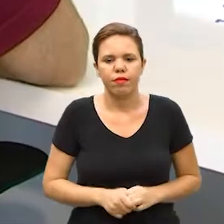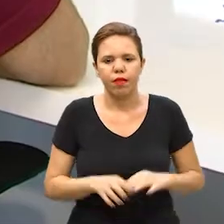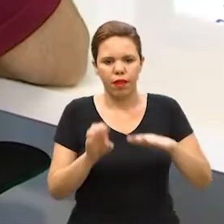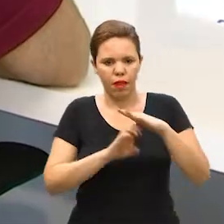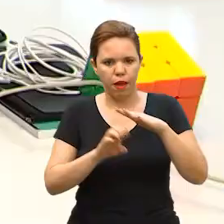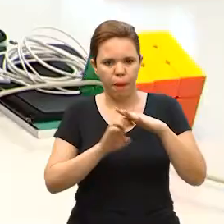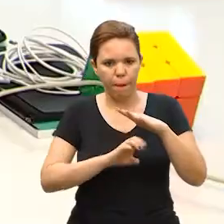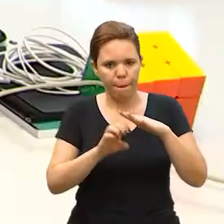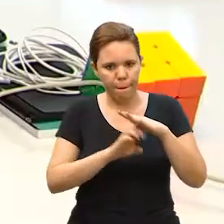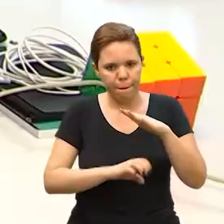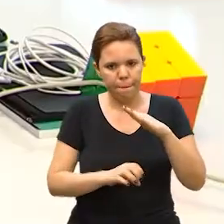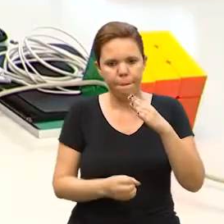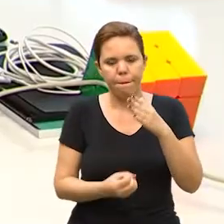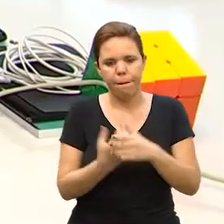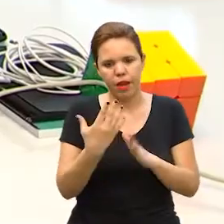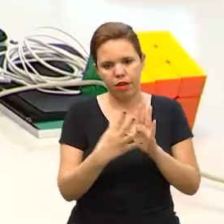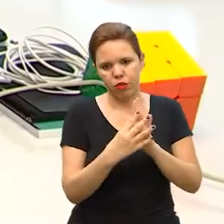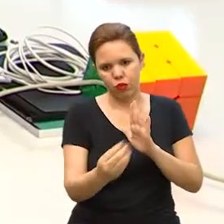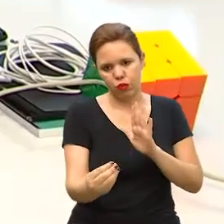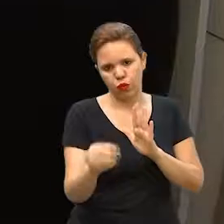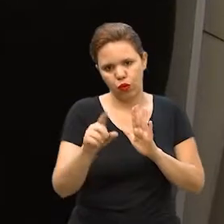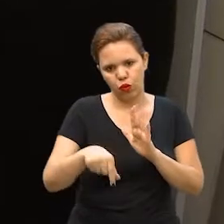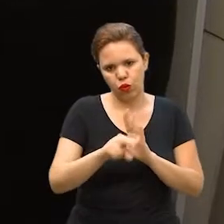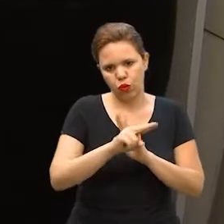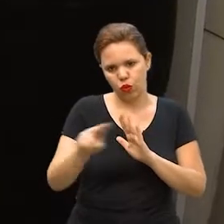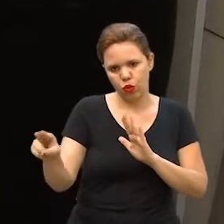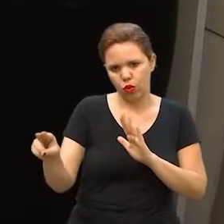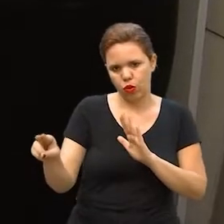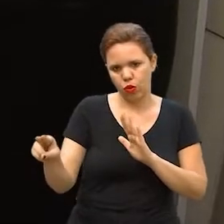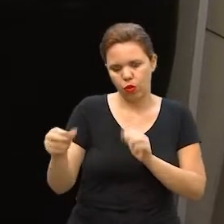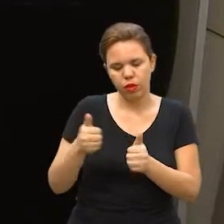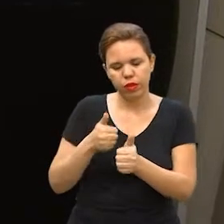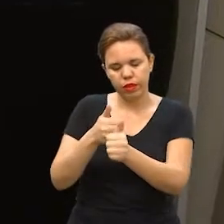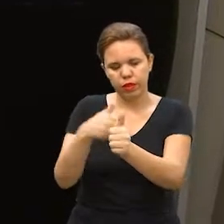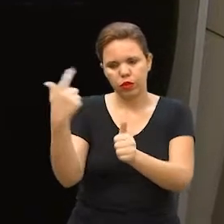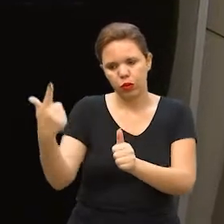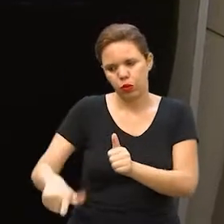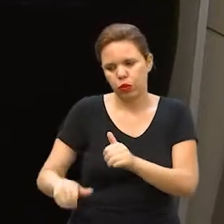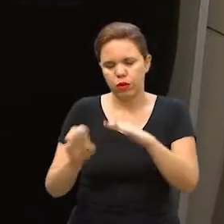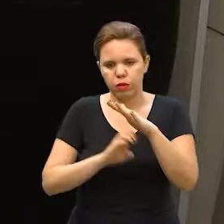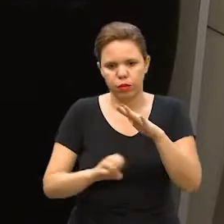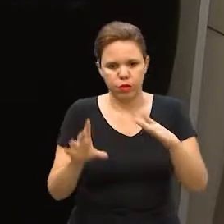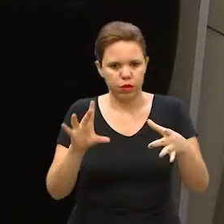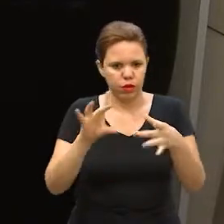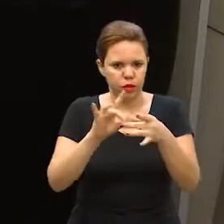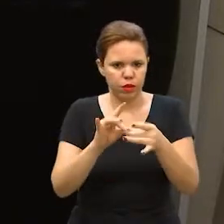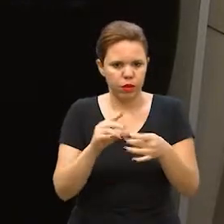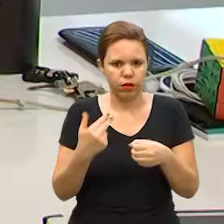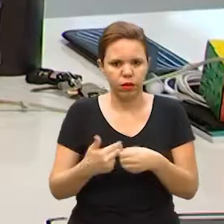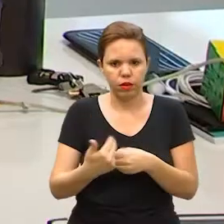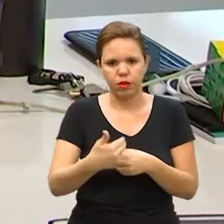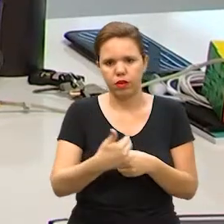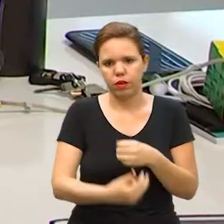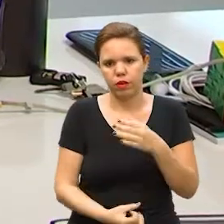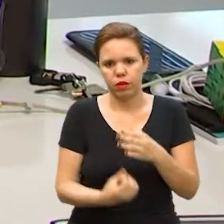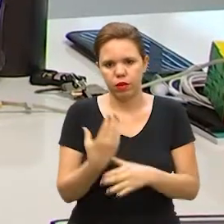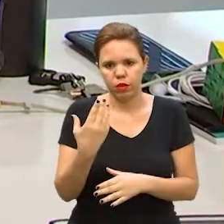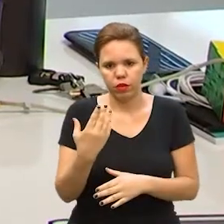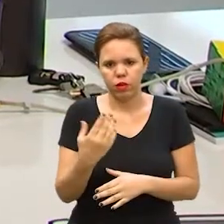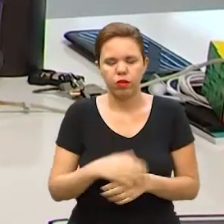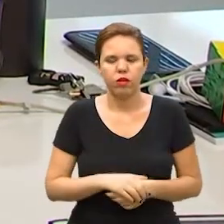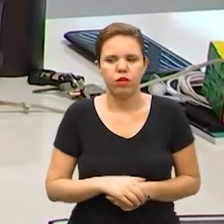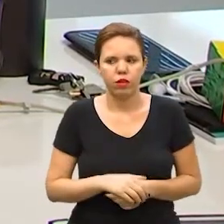Empresas filhas. Esse é o nome que é dado àquelas que, de alguma forma, têm ligação com a Unicamp e que passou